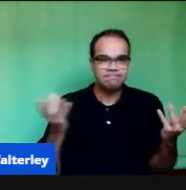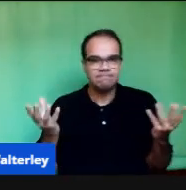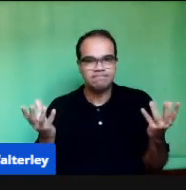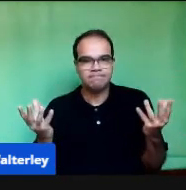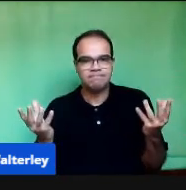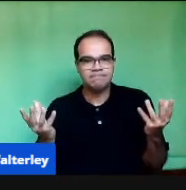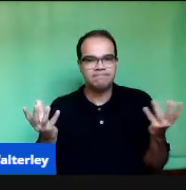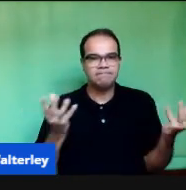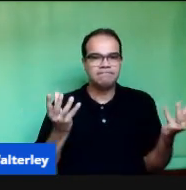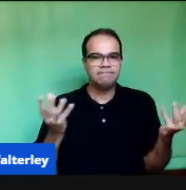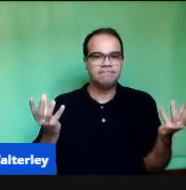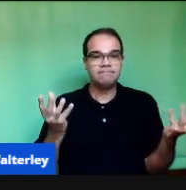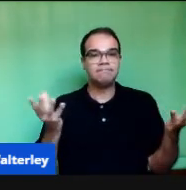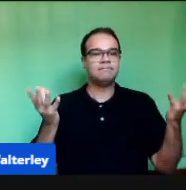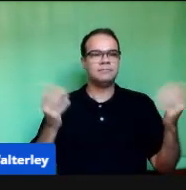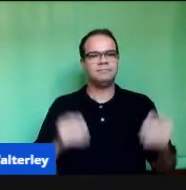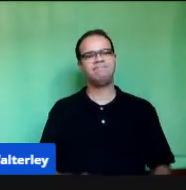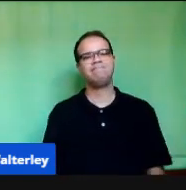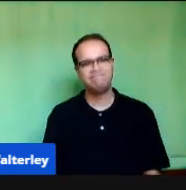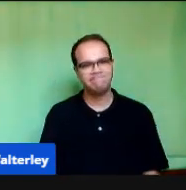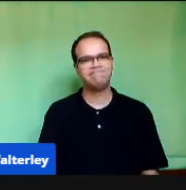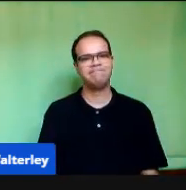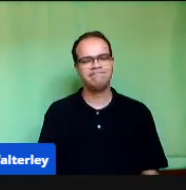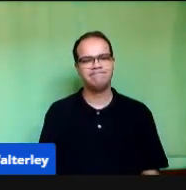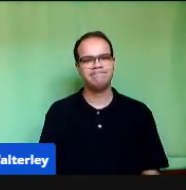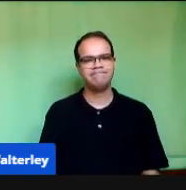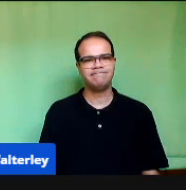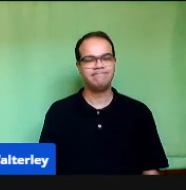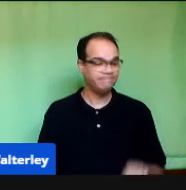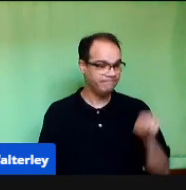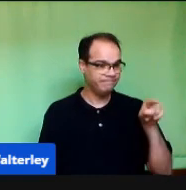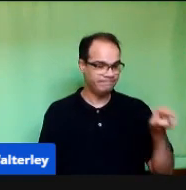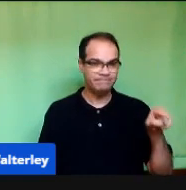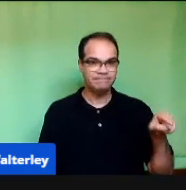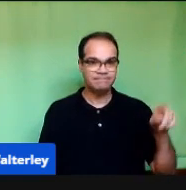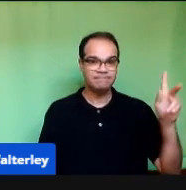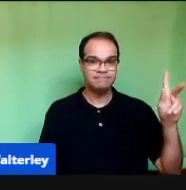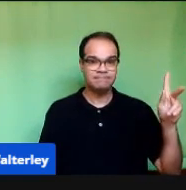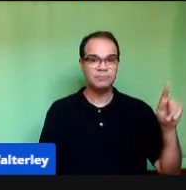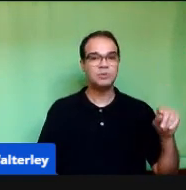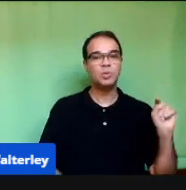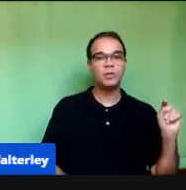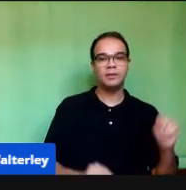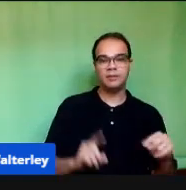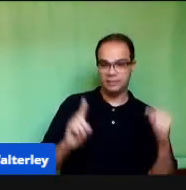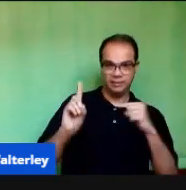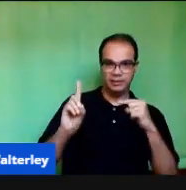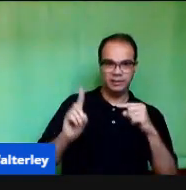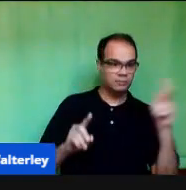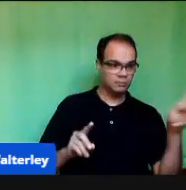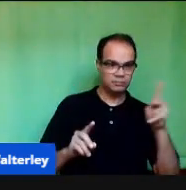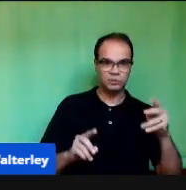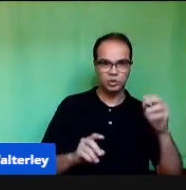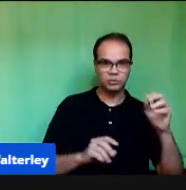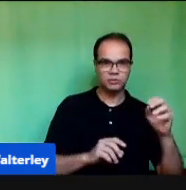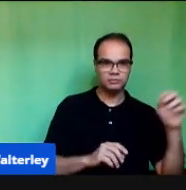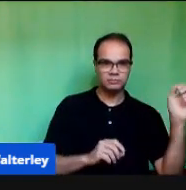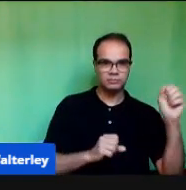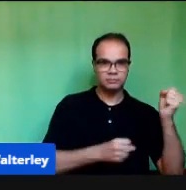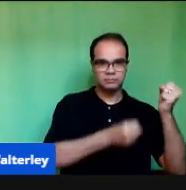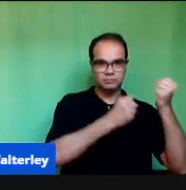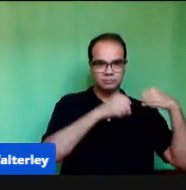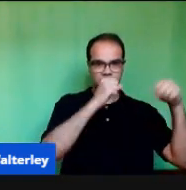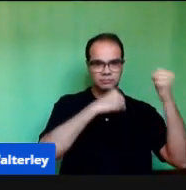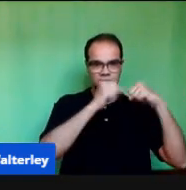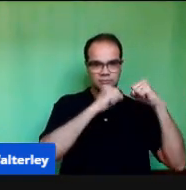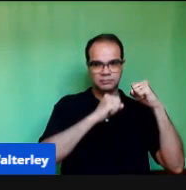sempre... aquele professor, no caso de educação física, ele vai estar atento para essas questões. Quem se interessar, quem